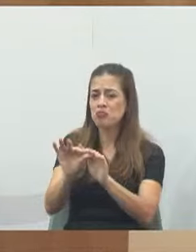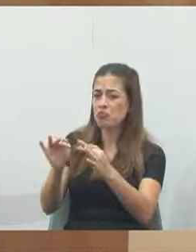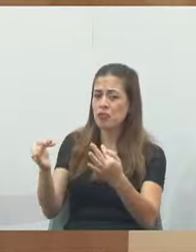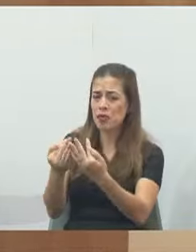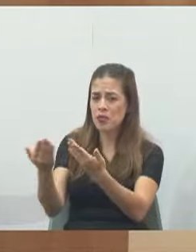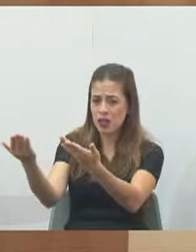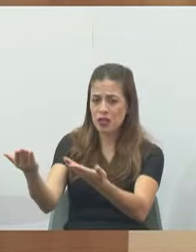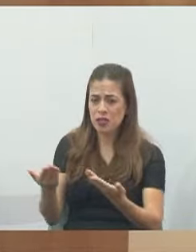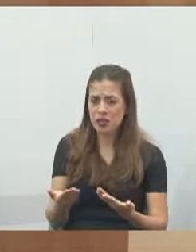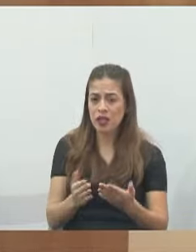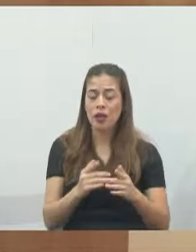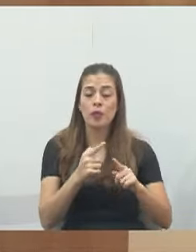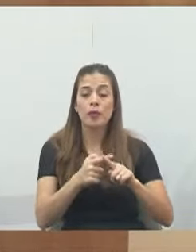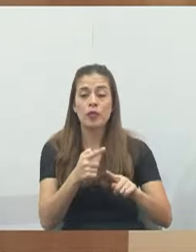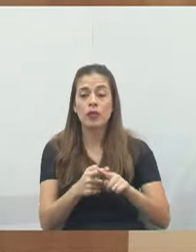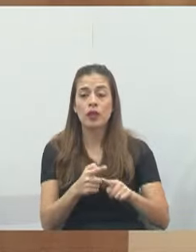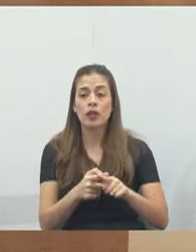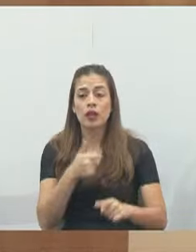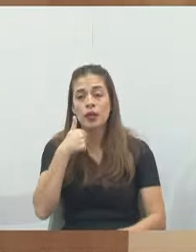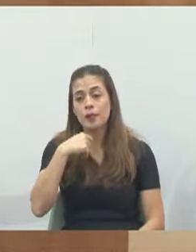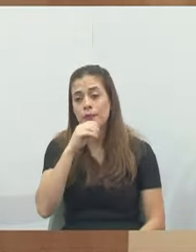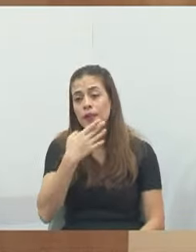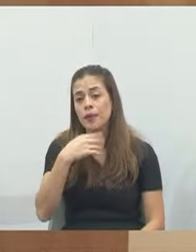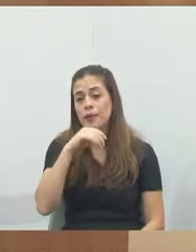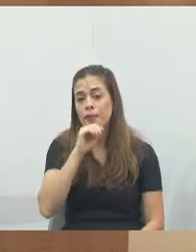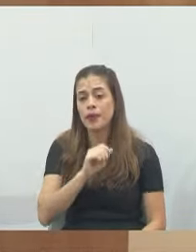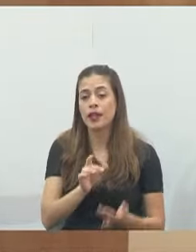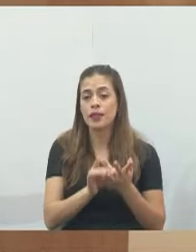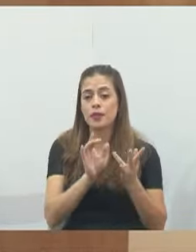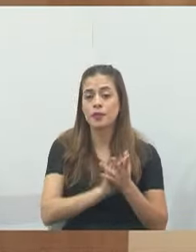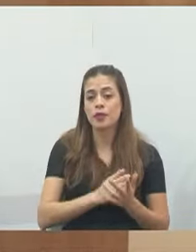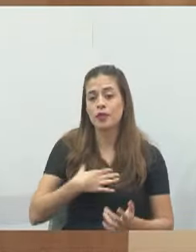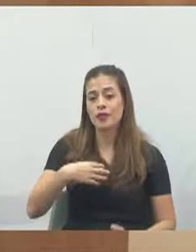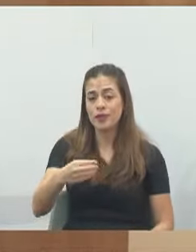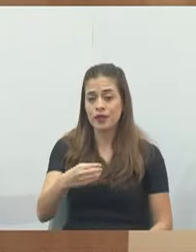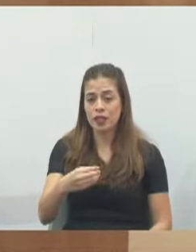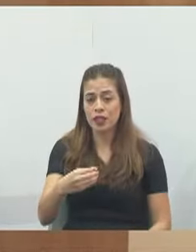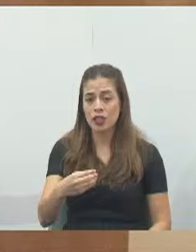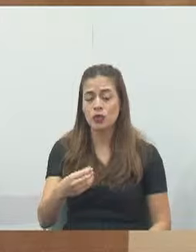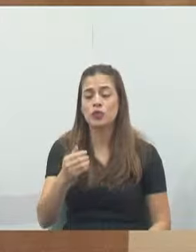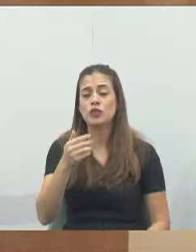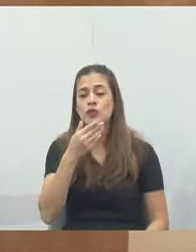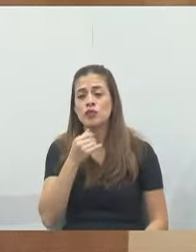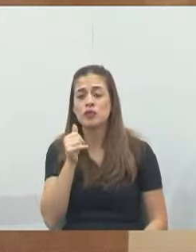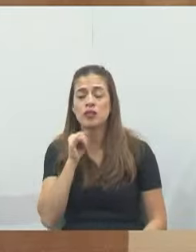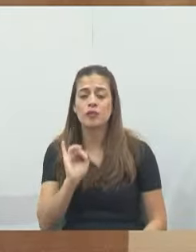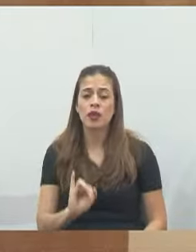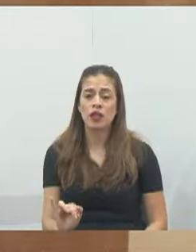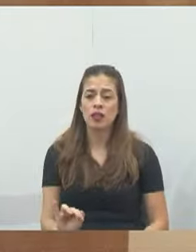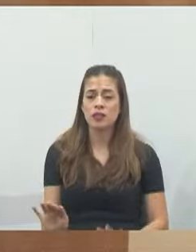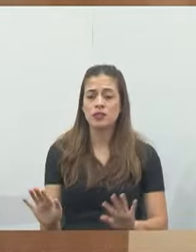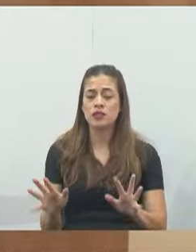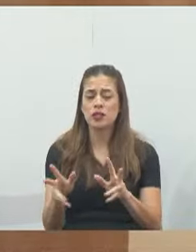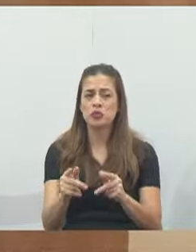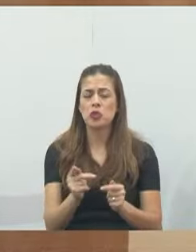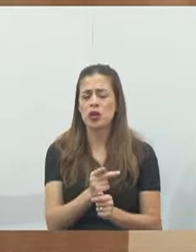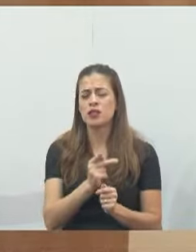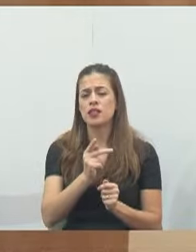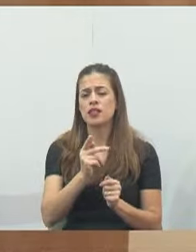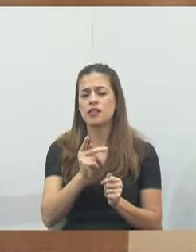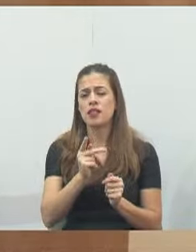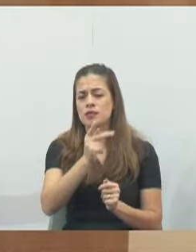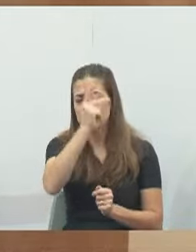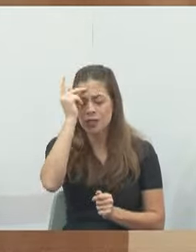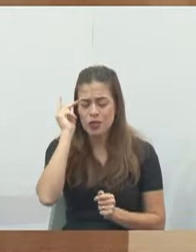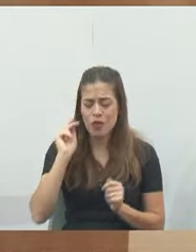aqui, porque os seus pais, a sua esposa, os seus filhos, os seus irmãos, não é? As pessoas que